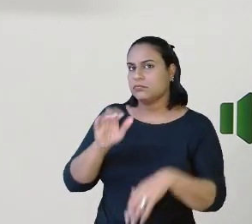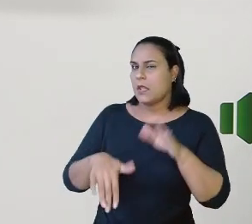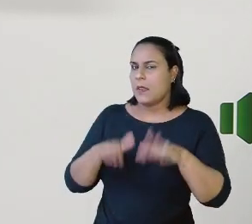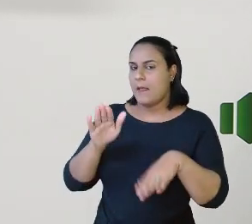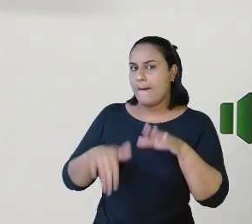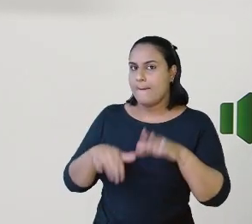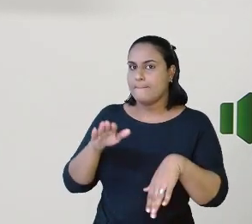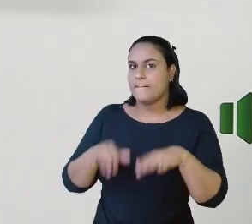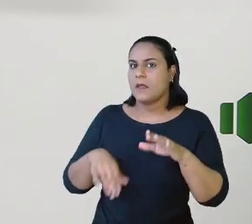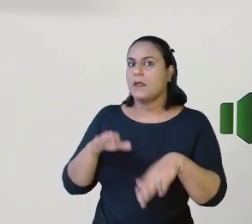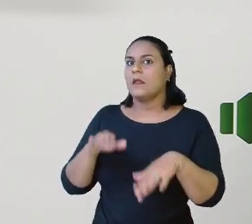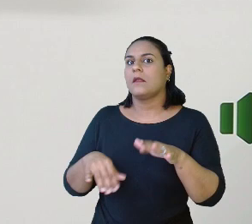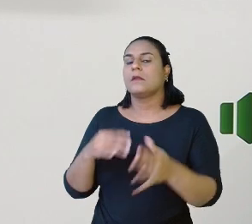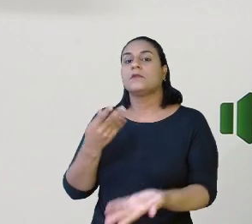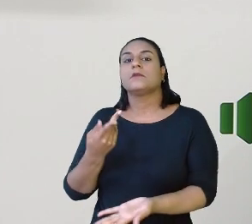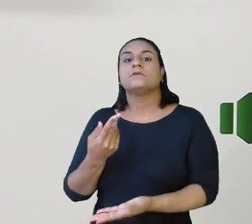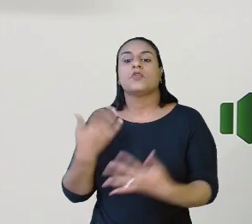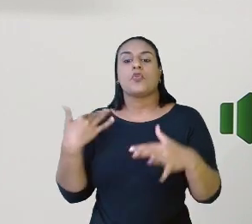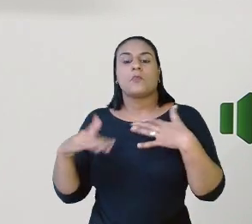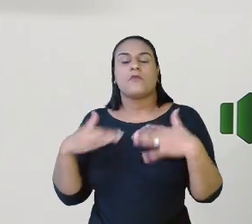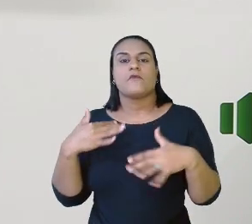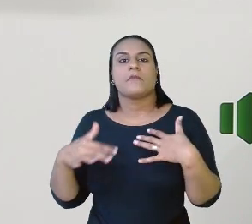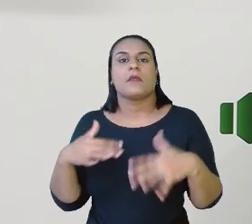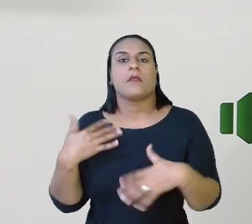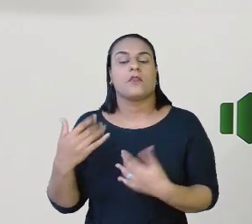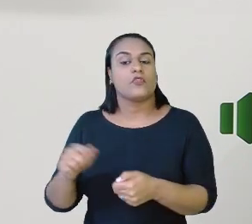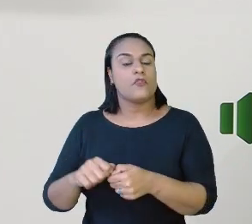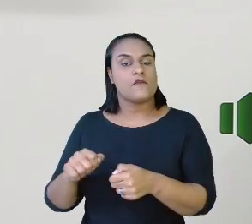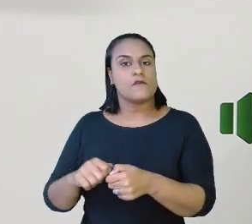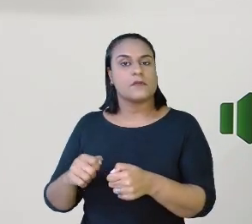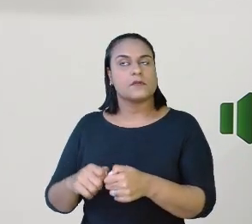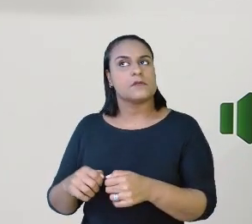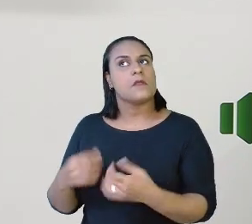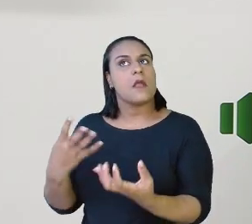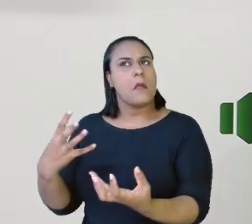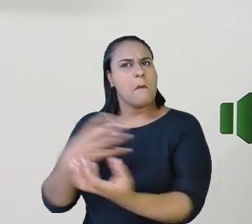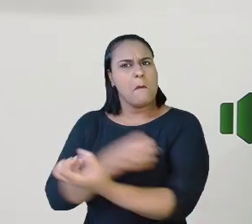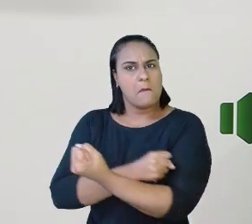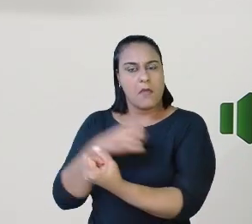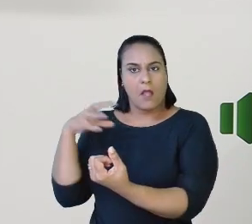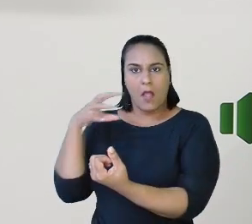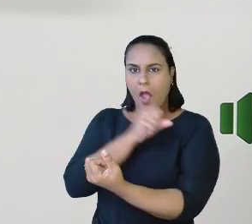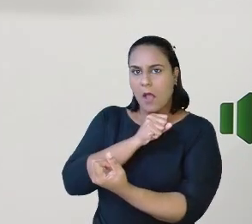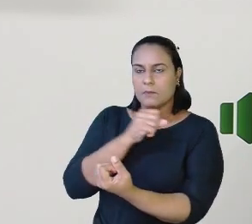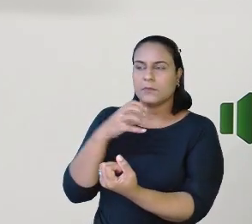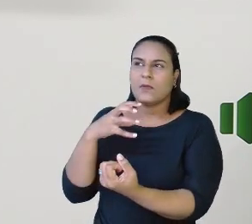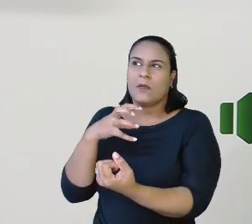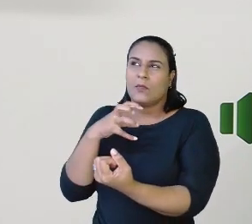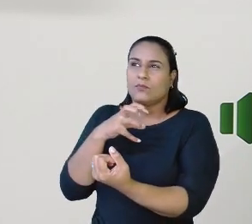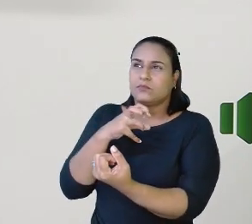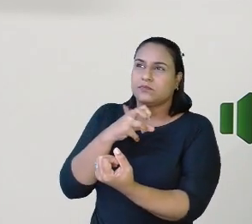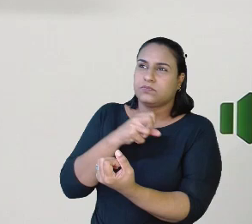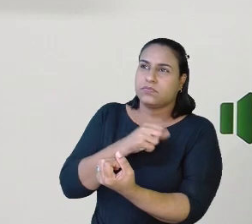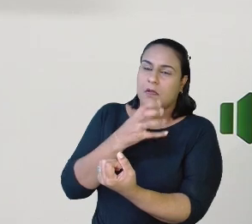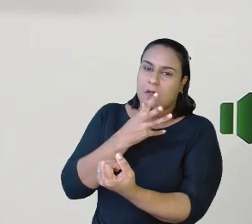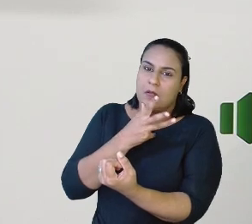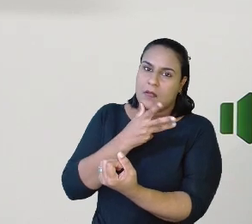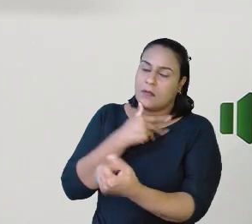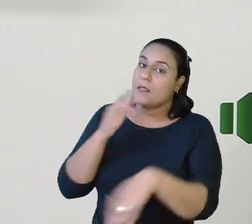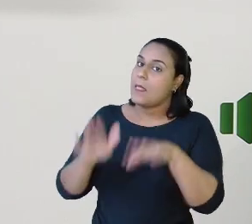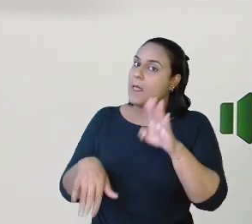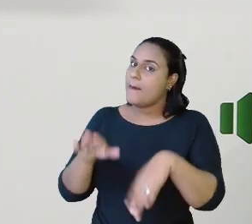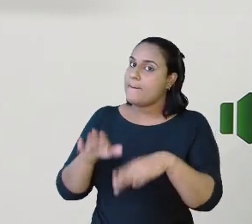da ação que eu queira realizar, essa contração pode ser rápida, lenta, depende da